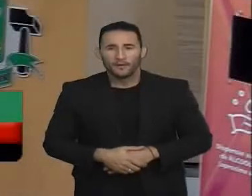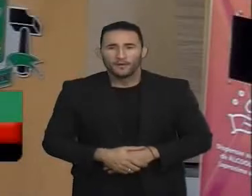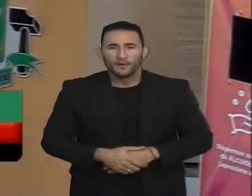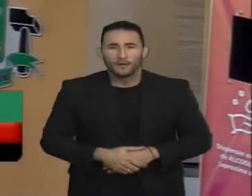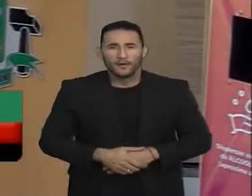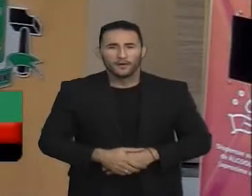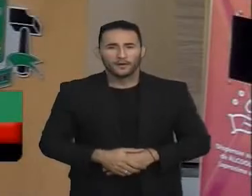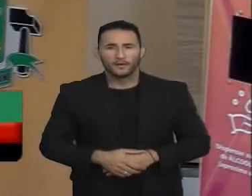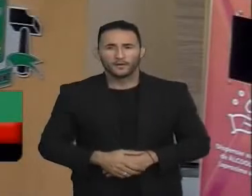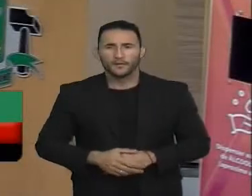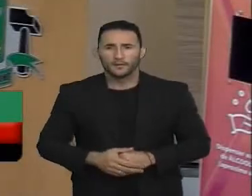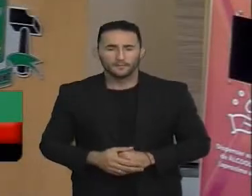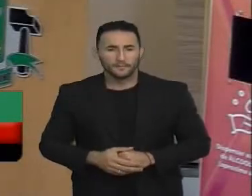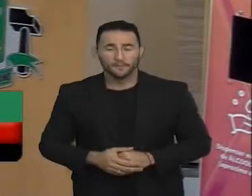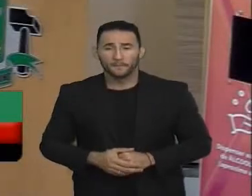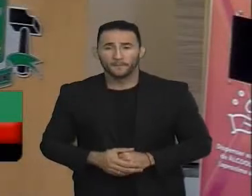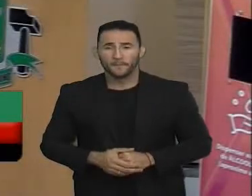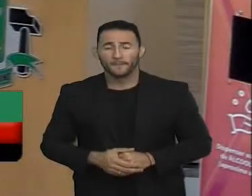Sim?